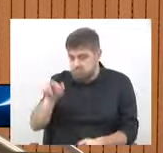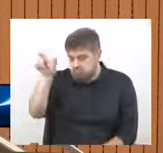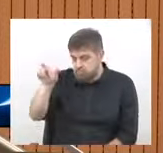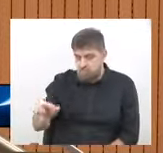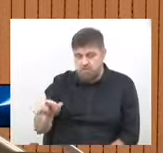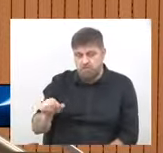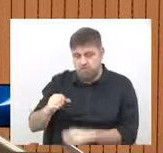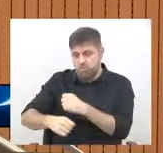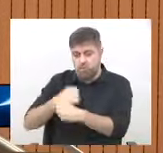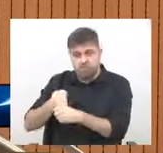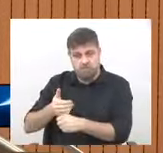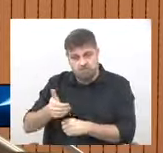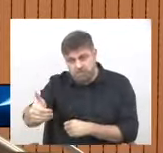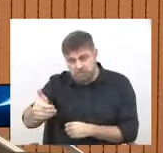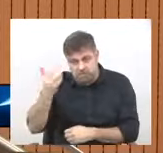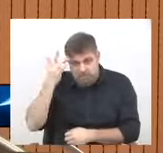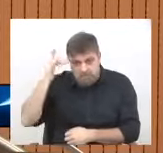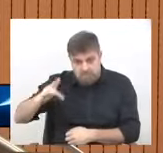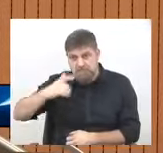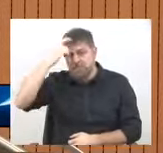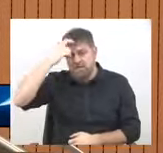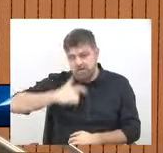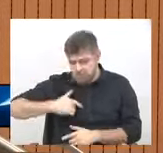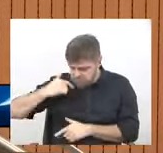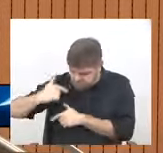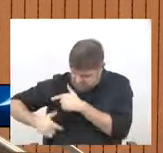o ano que vem, eu vou estar